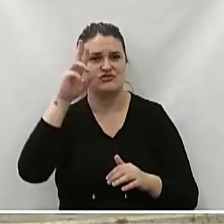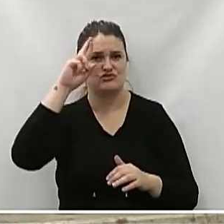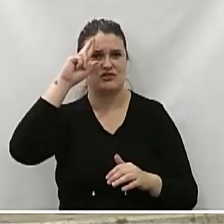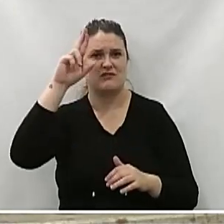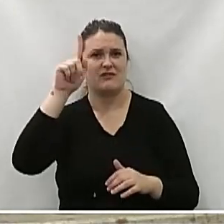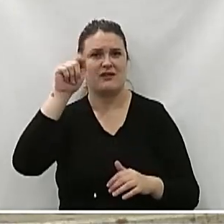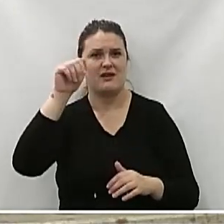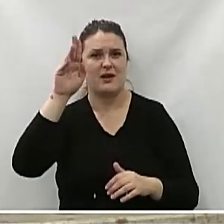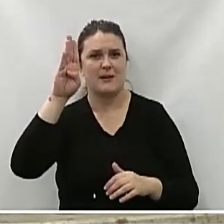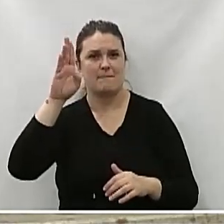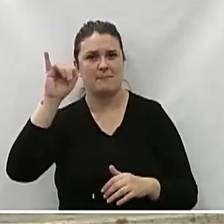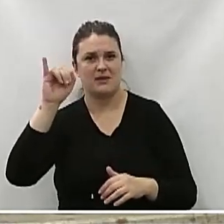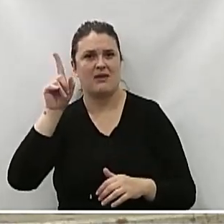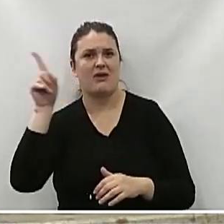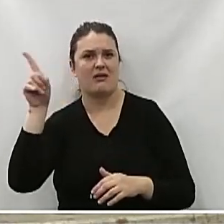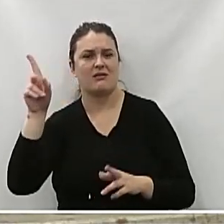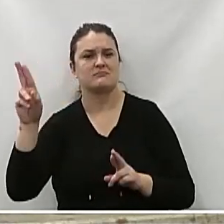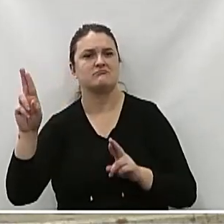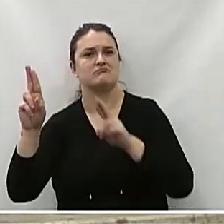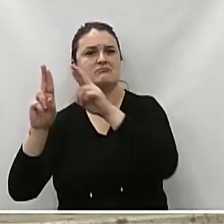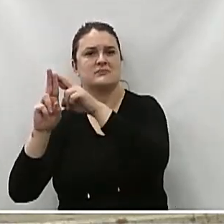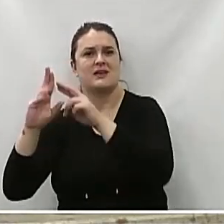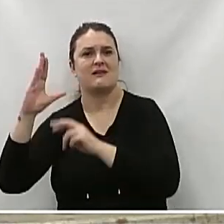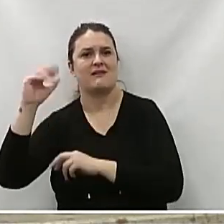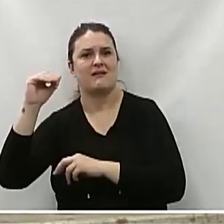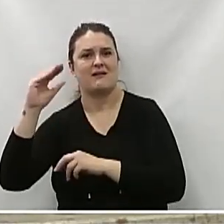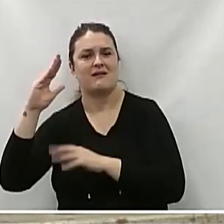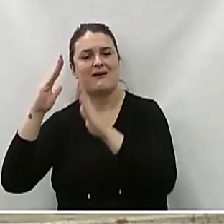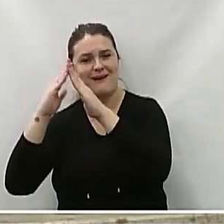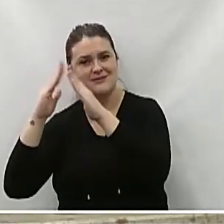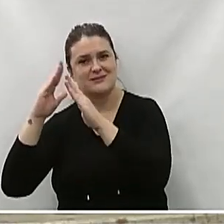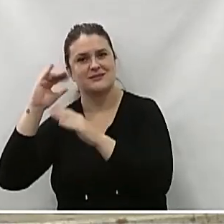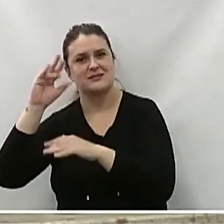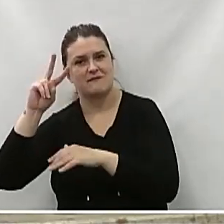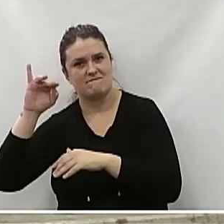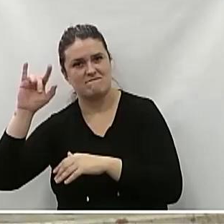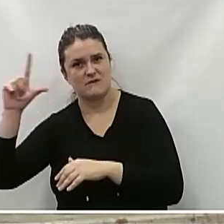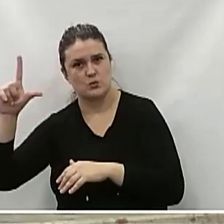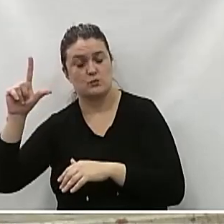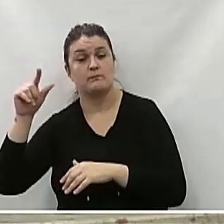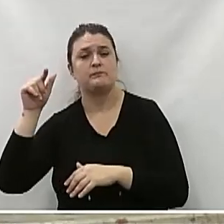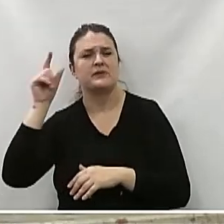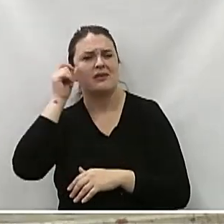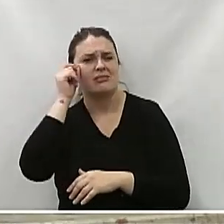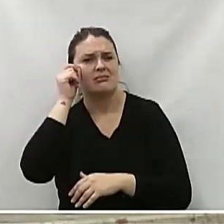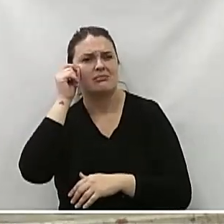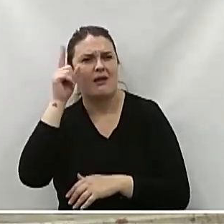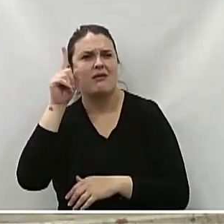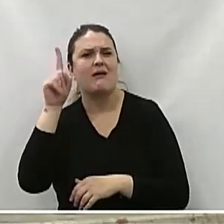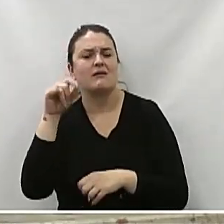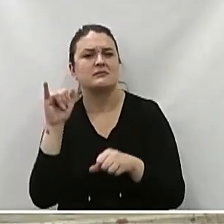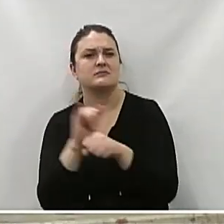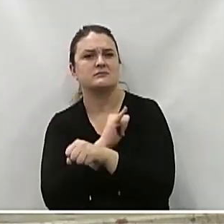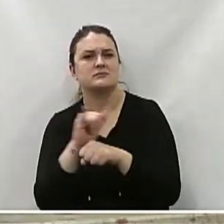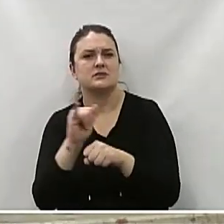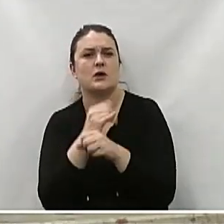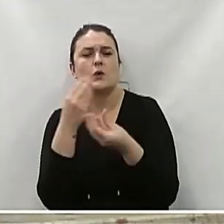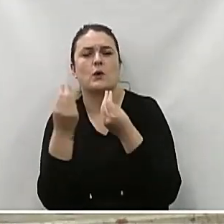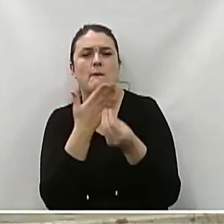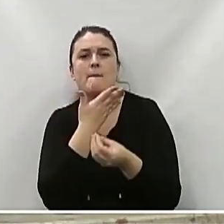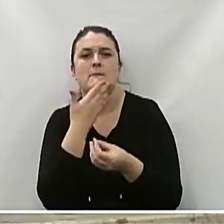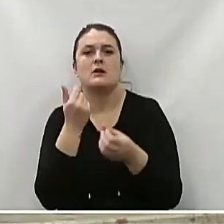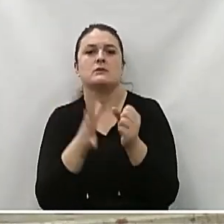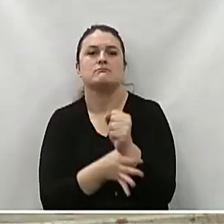hoje representante da casa civil e a ideia desse projeto é mais uma alternativa na questão da Segurança